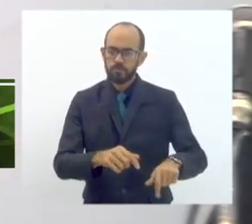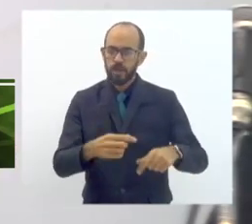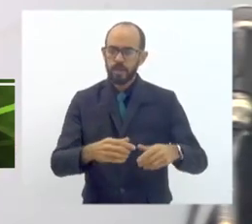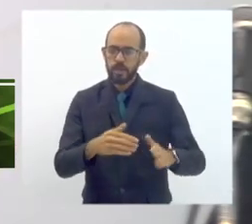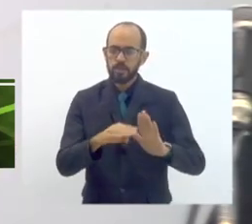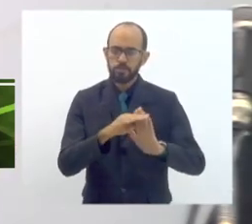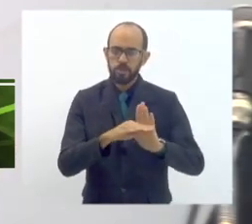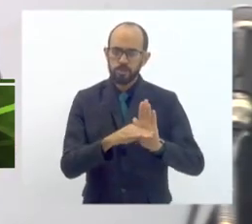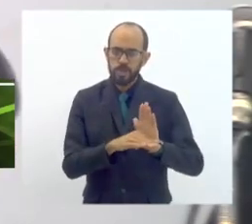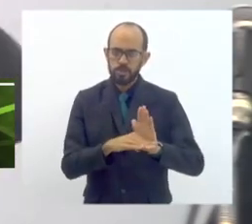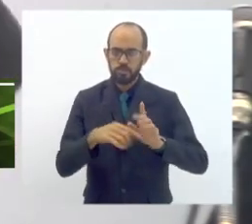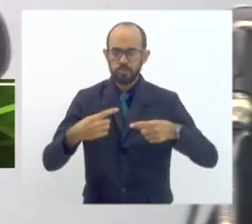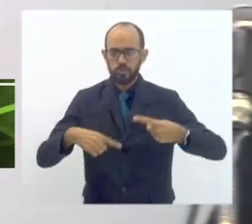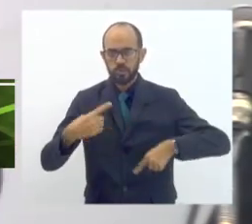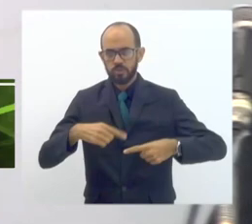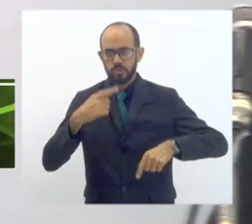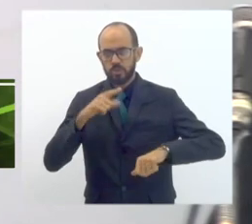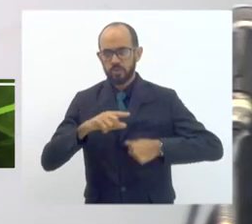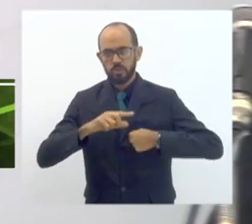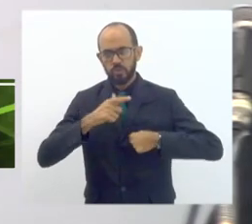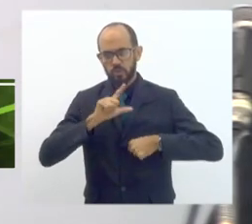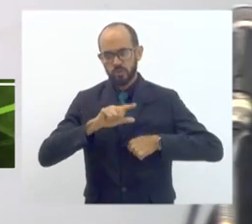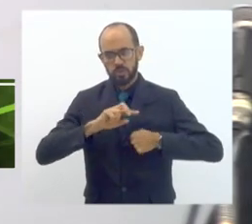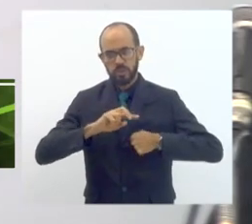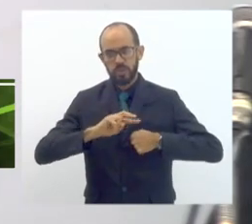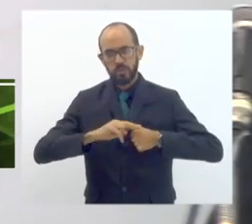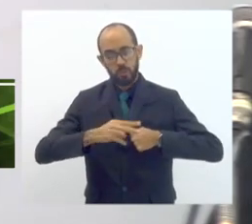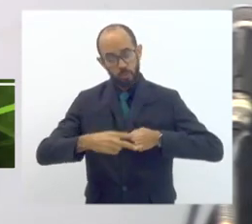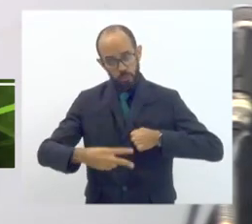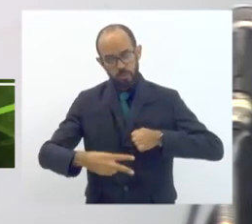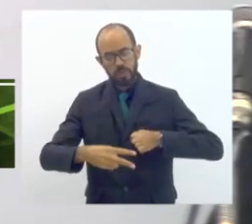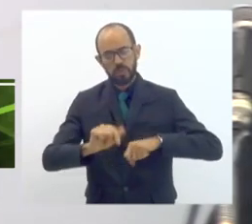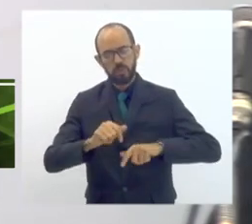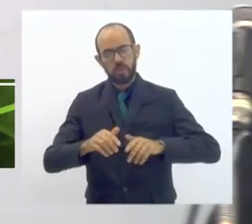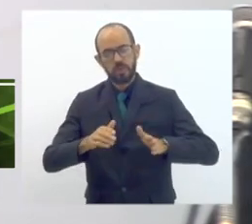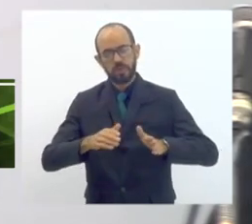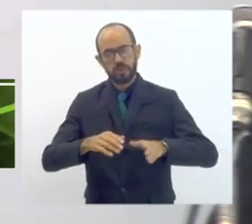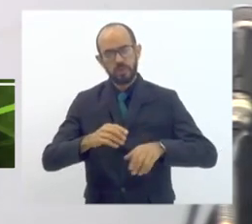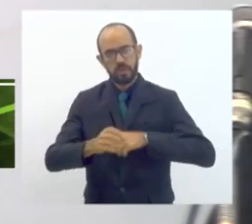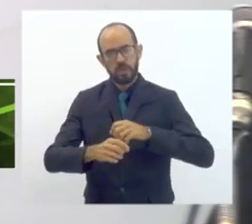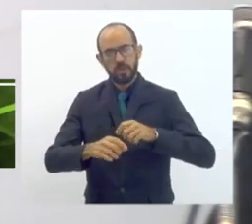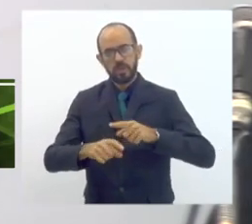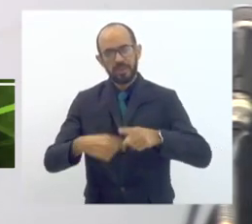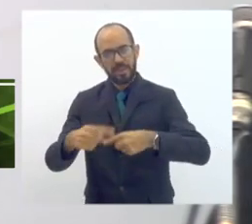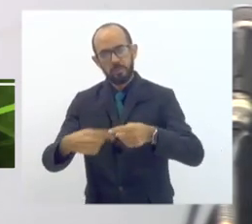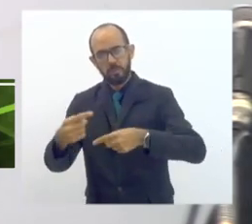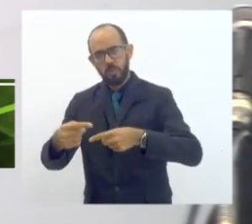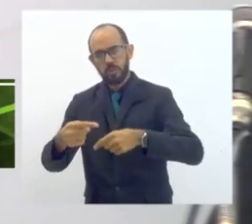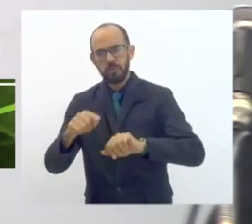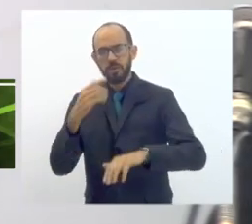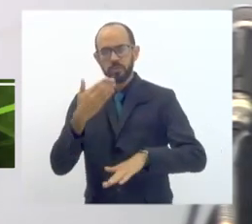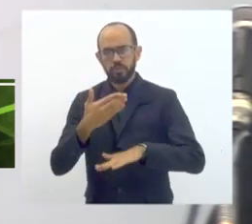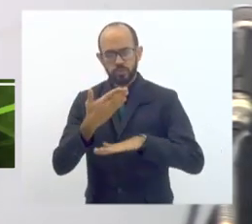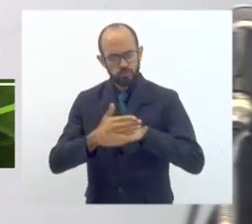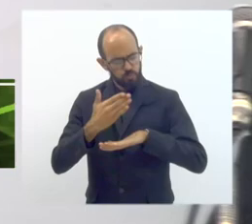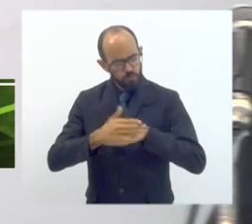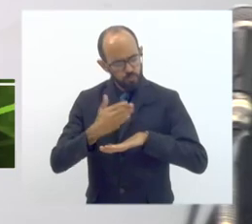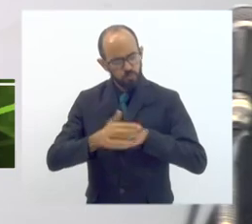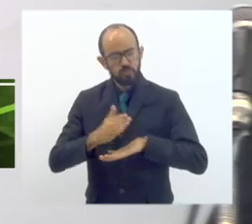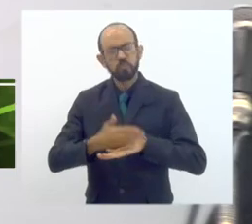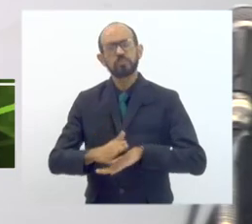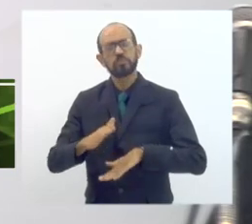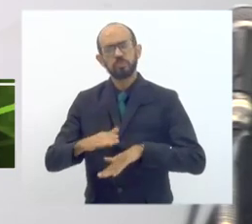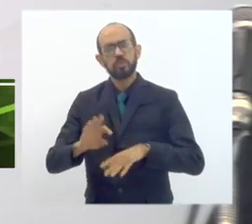que a gente dê consequência e chegue no próximo período melhor, em melhores condições, para executar, sim, plenamente os